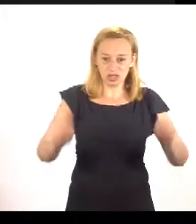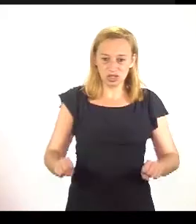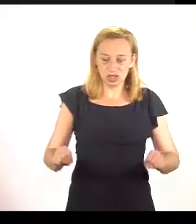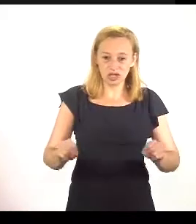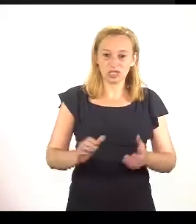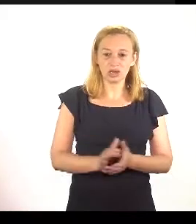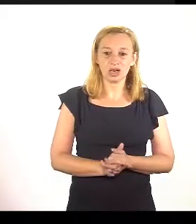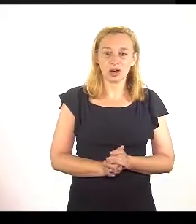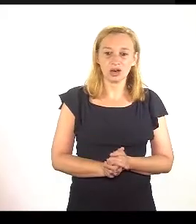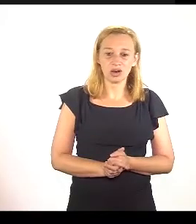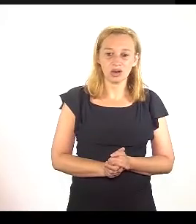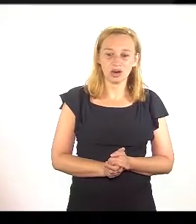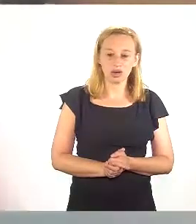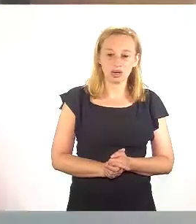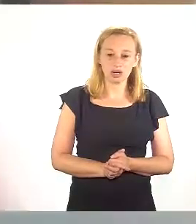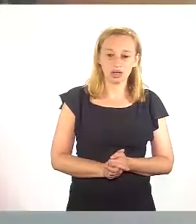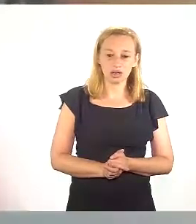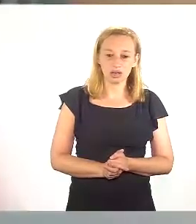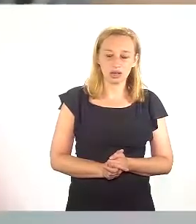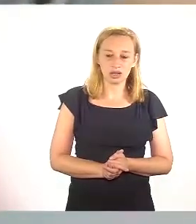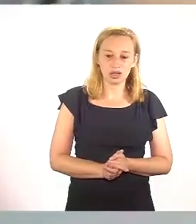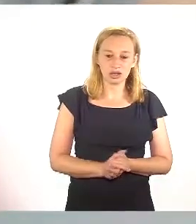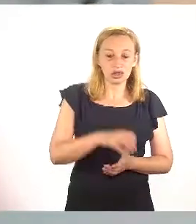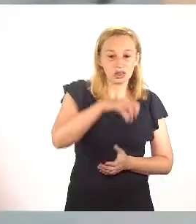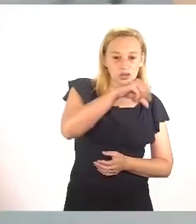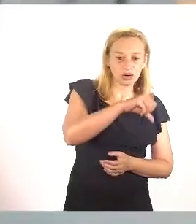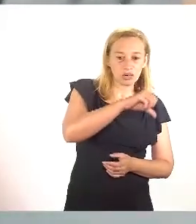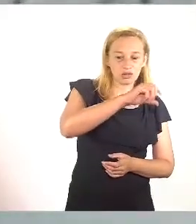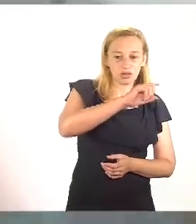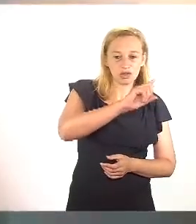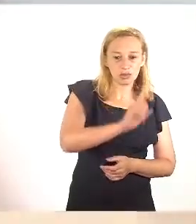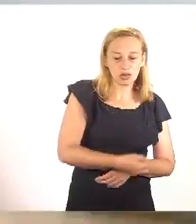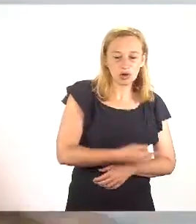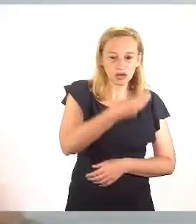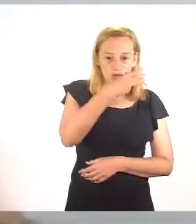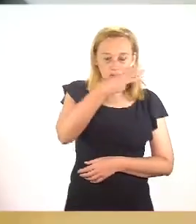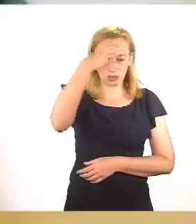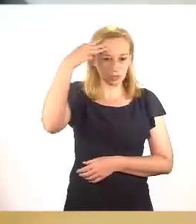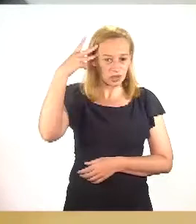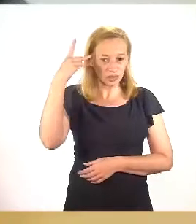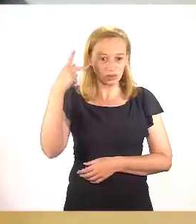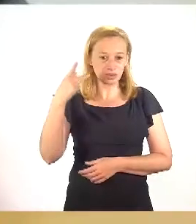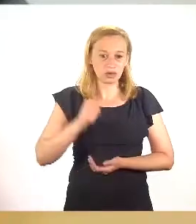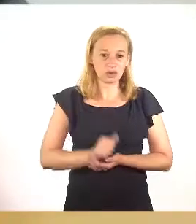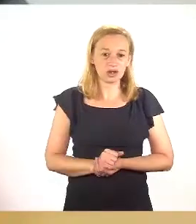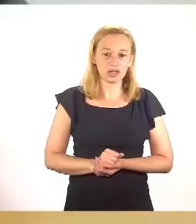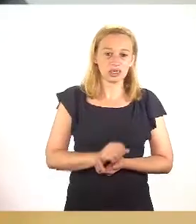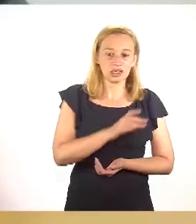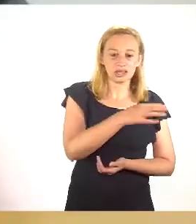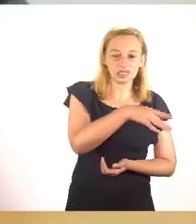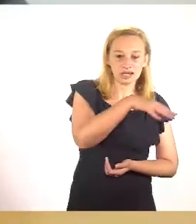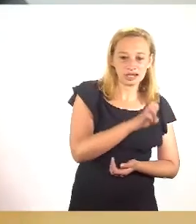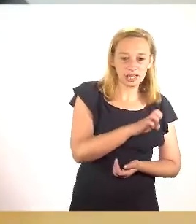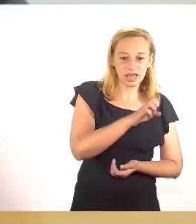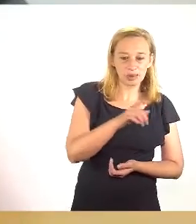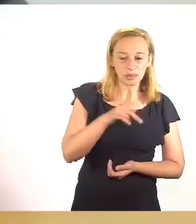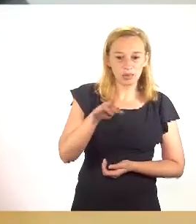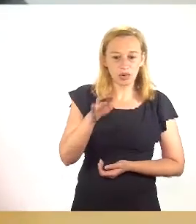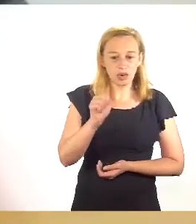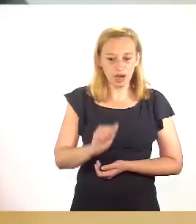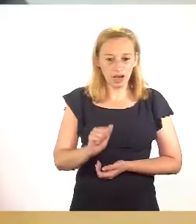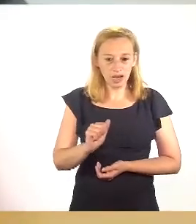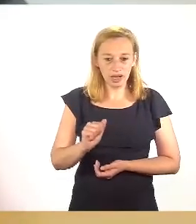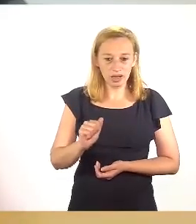atende a aproximadamente 9 milhões de pessoas. A SEDAI, a Prolagos, Águas de